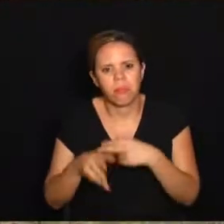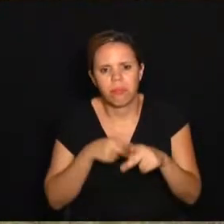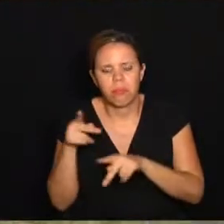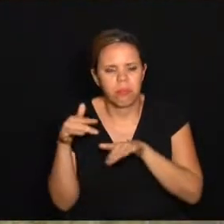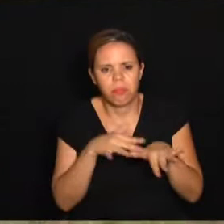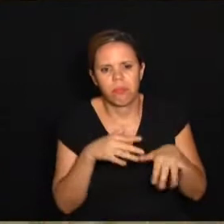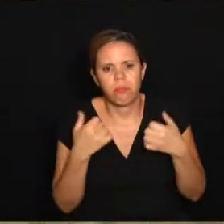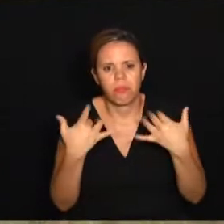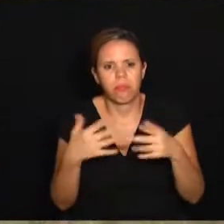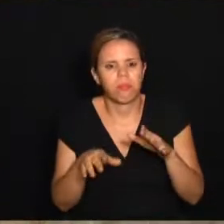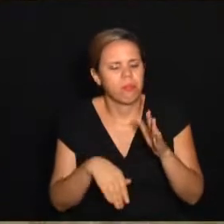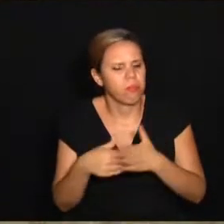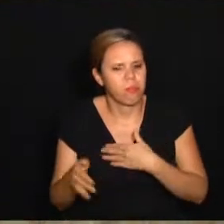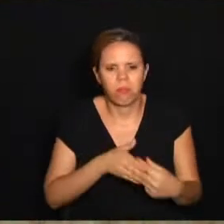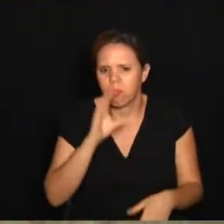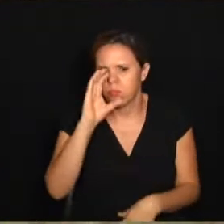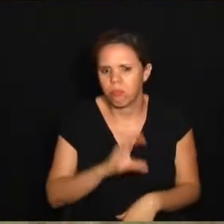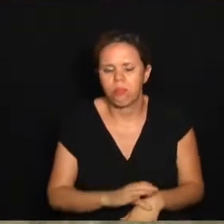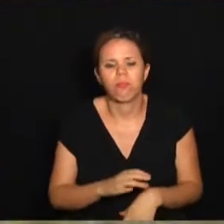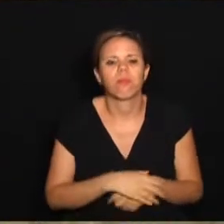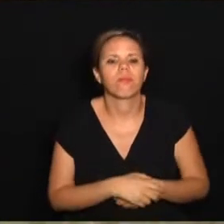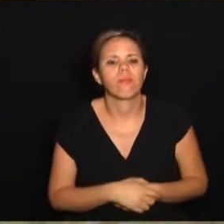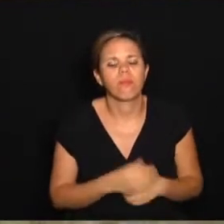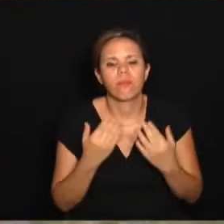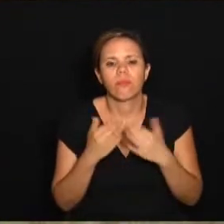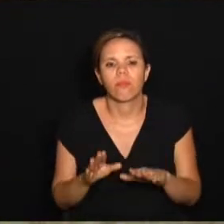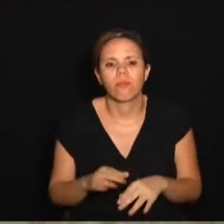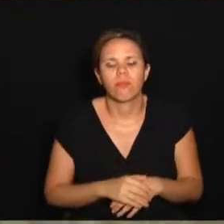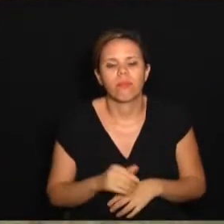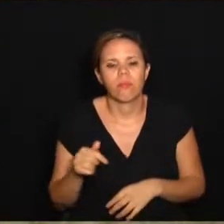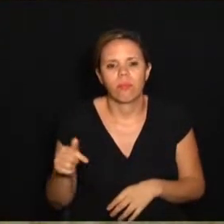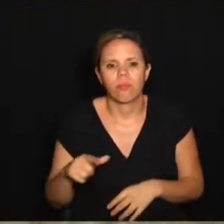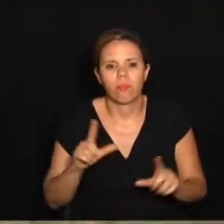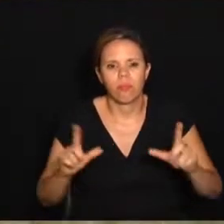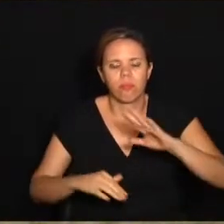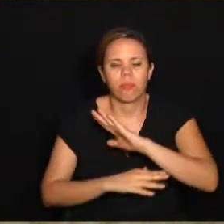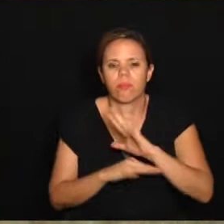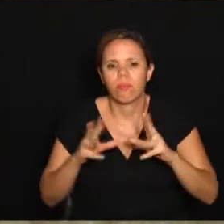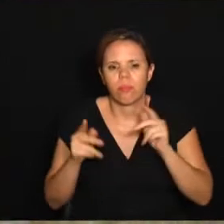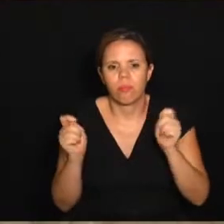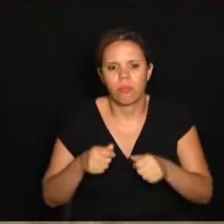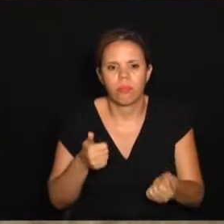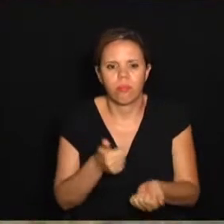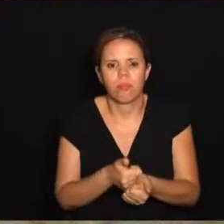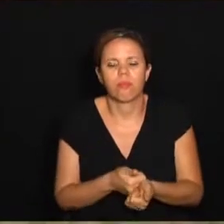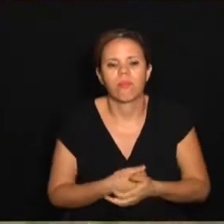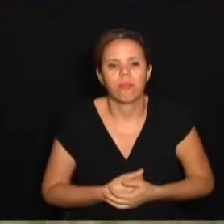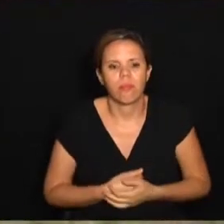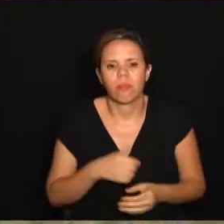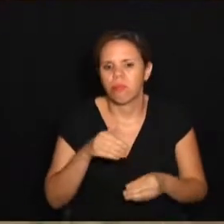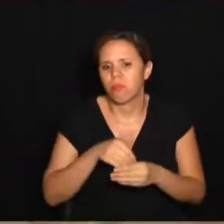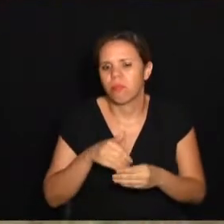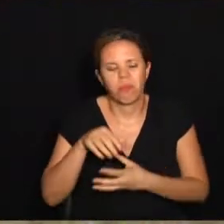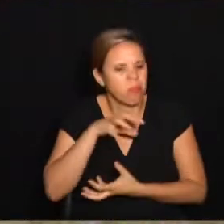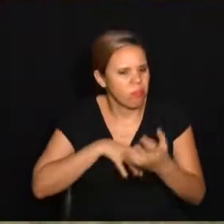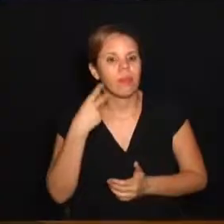de munícipes mas disponibilizamos o canal da tv câmara para que todos pudessem acompanhar e não tem